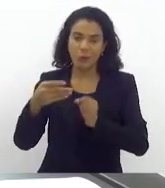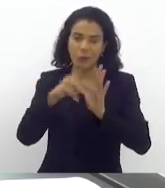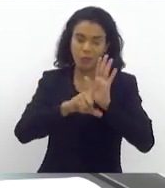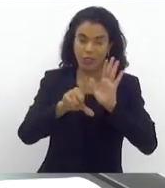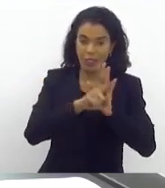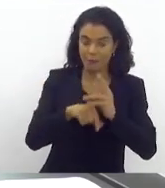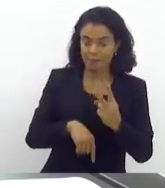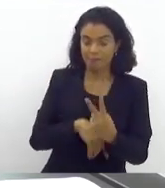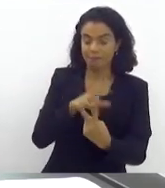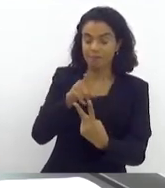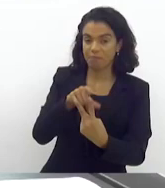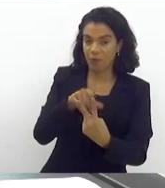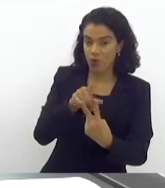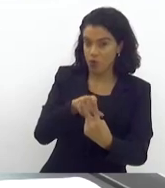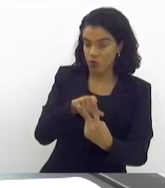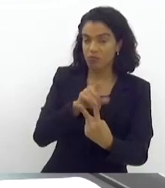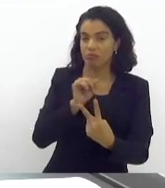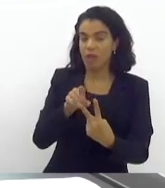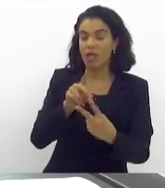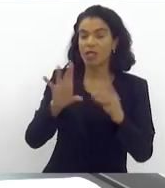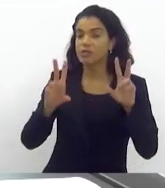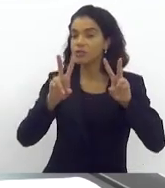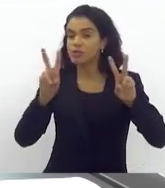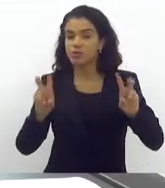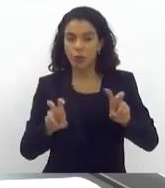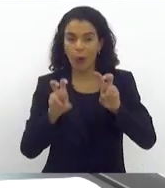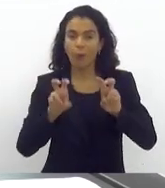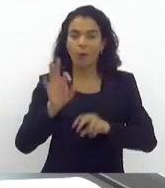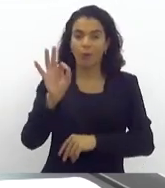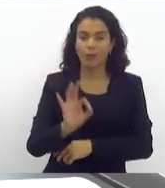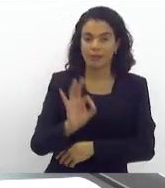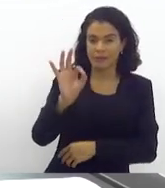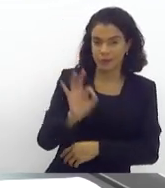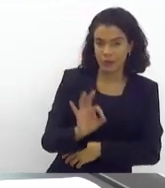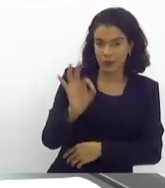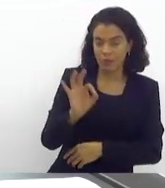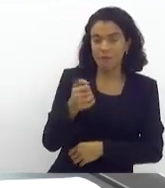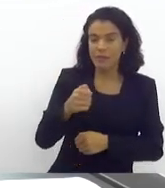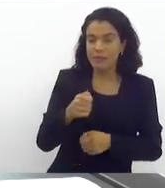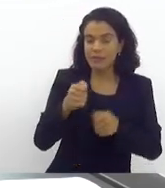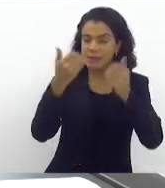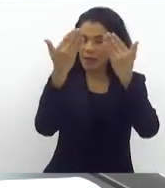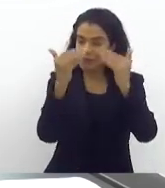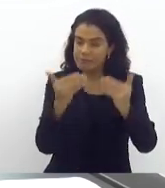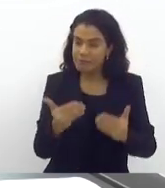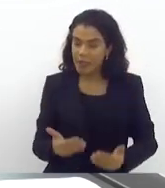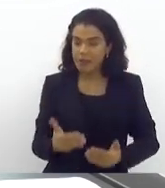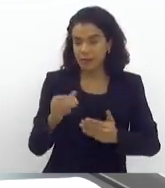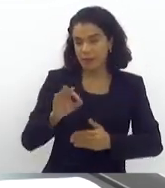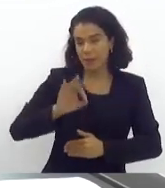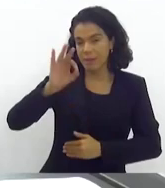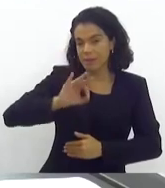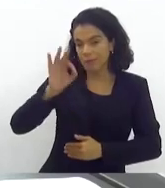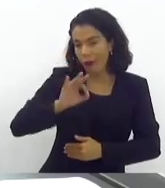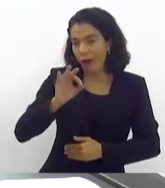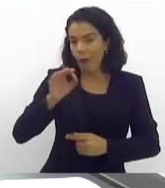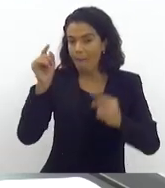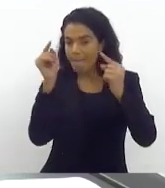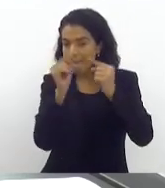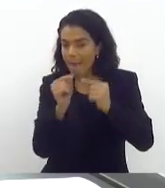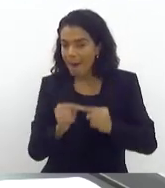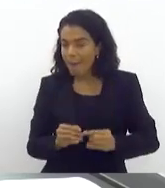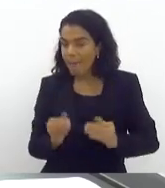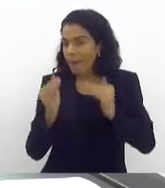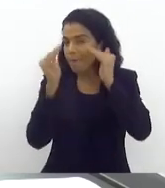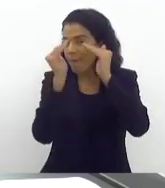registrar. É com relação aos percentuais. Teria que dar uma analisada como é que estão esses percentuais, porque